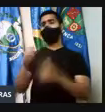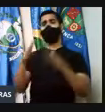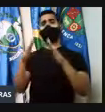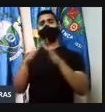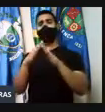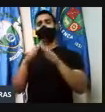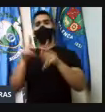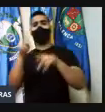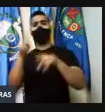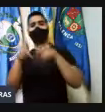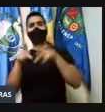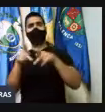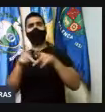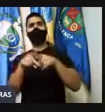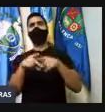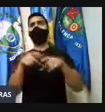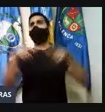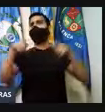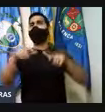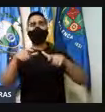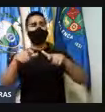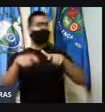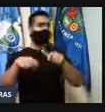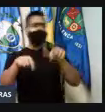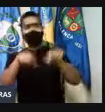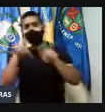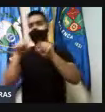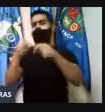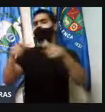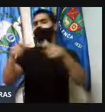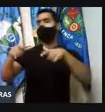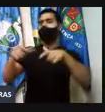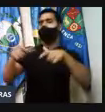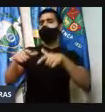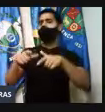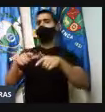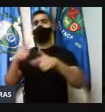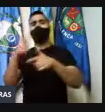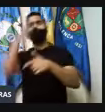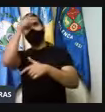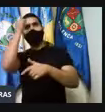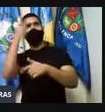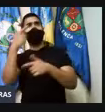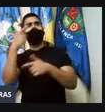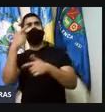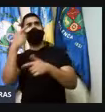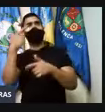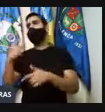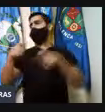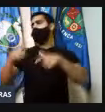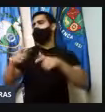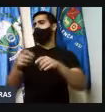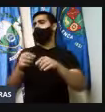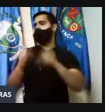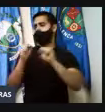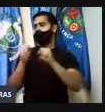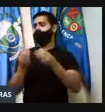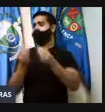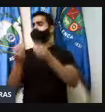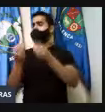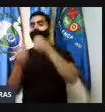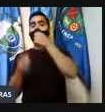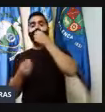populares, né? O terreno ainda vai ser escolhido, a prefeitura tem um problema que não tem muitos terrenos disponíveis, mas o